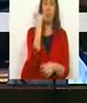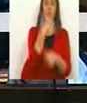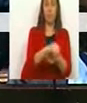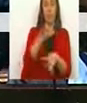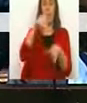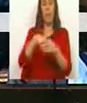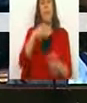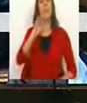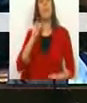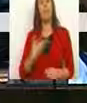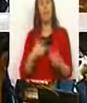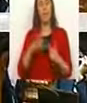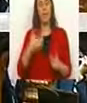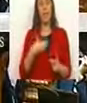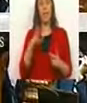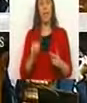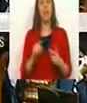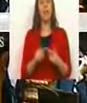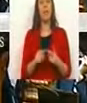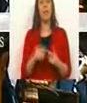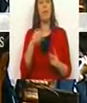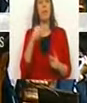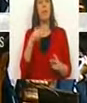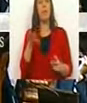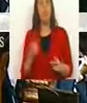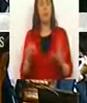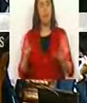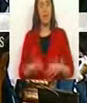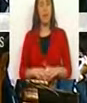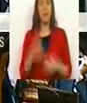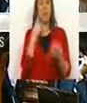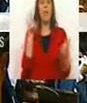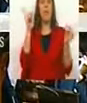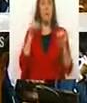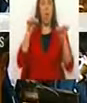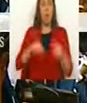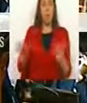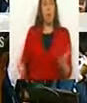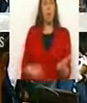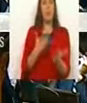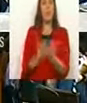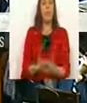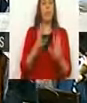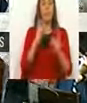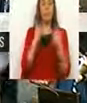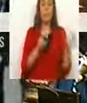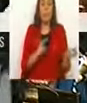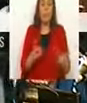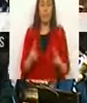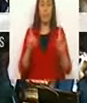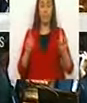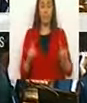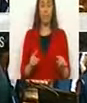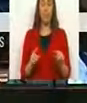rejeitado com os votos do PSD, do CDS e do Partido Socialista. Volta hoje a apresentar, mas com algumas